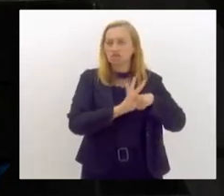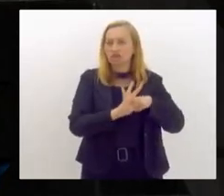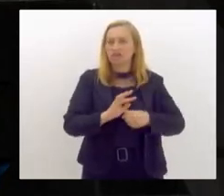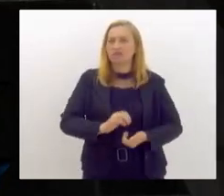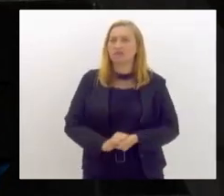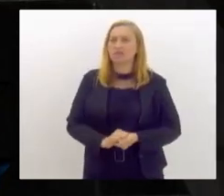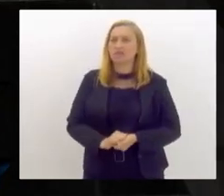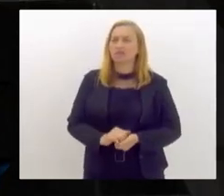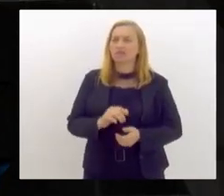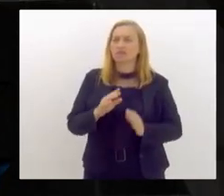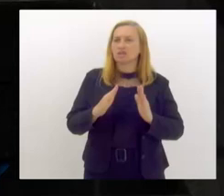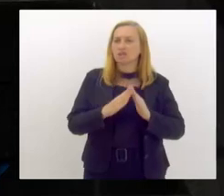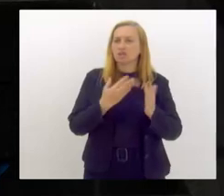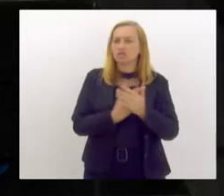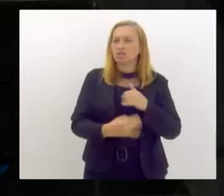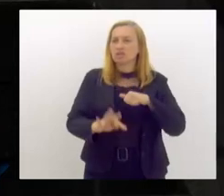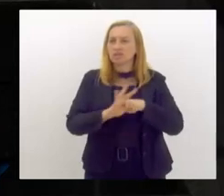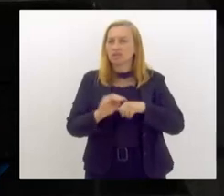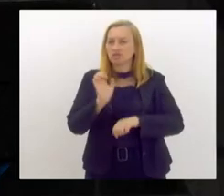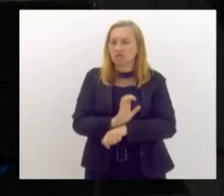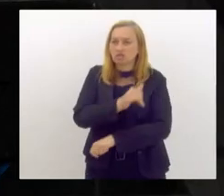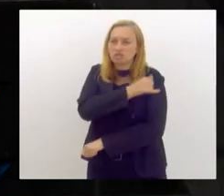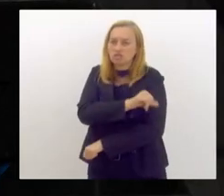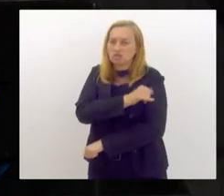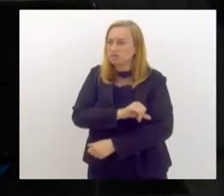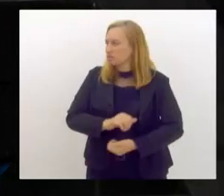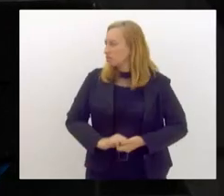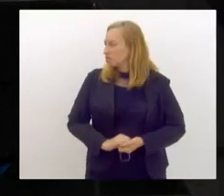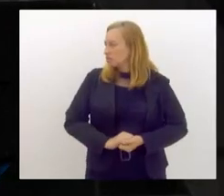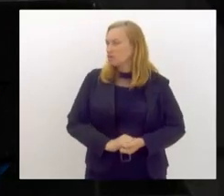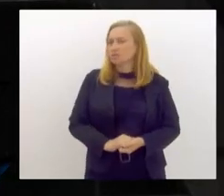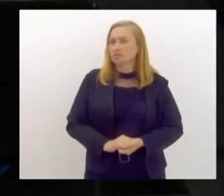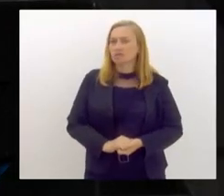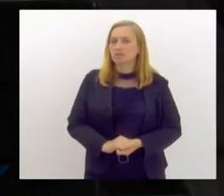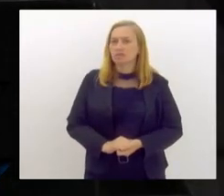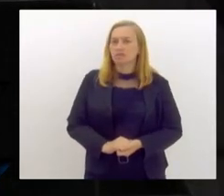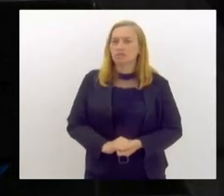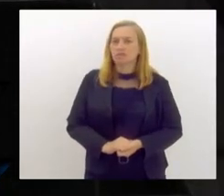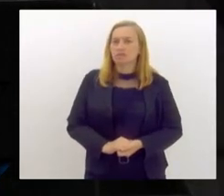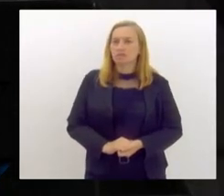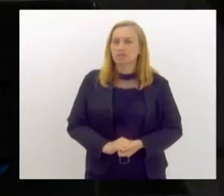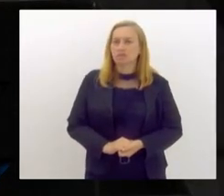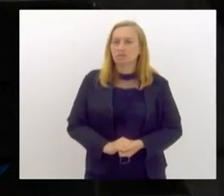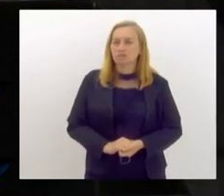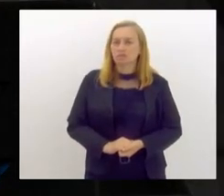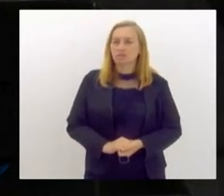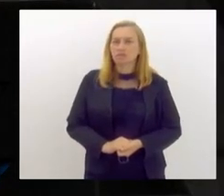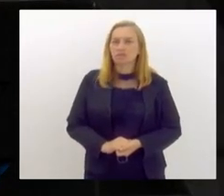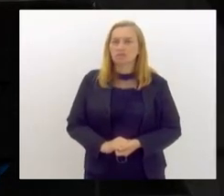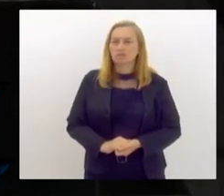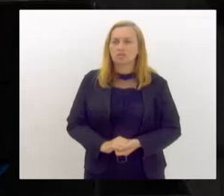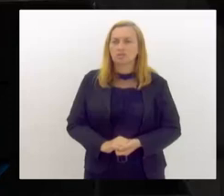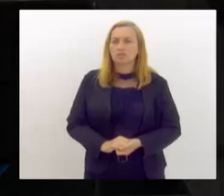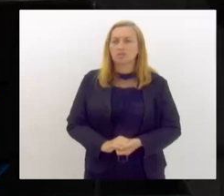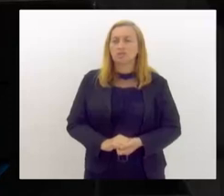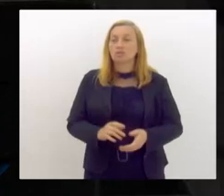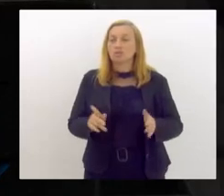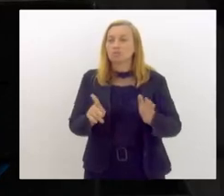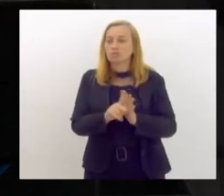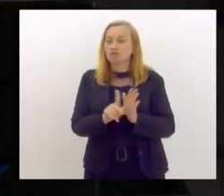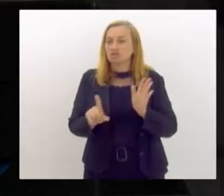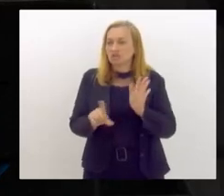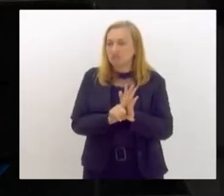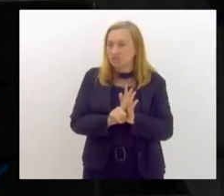a FAETEC, no estado do Rio de Janeiro. A justeza que se materializou na justificativa do projeto de